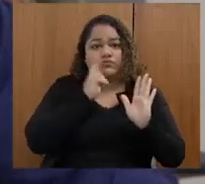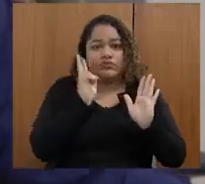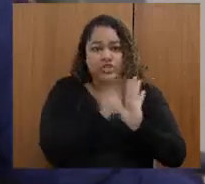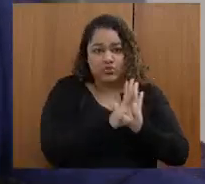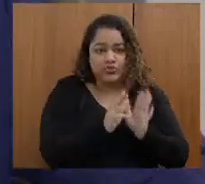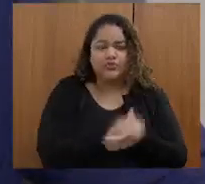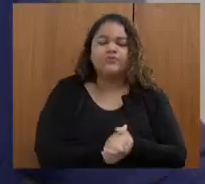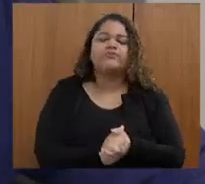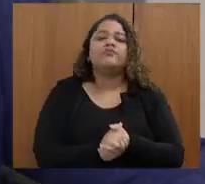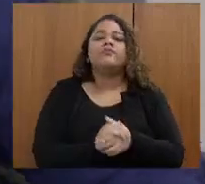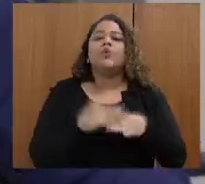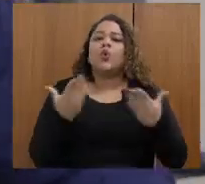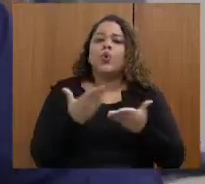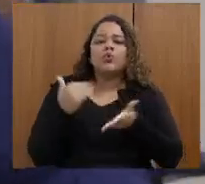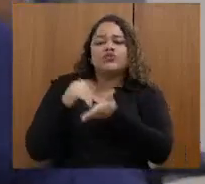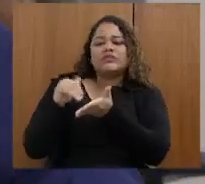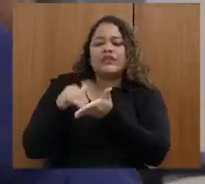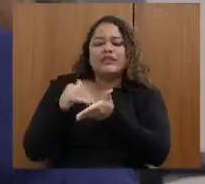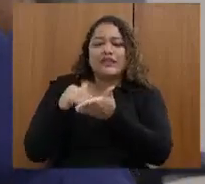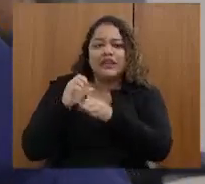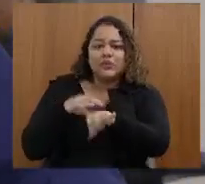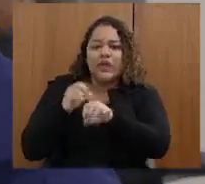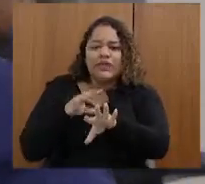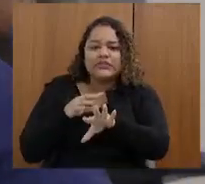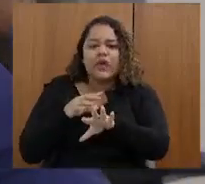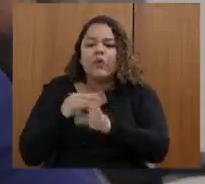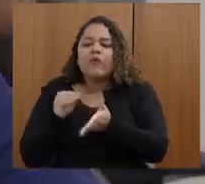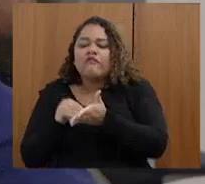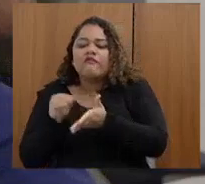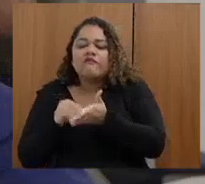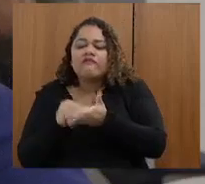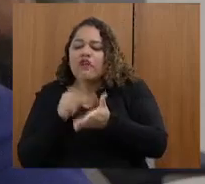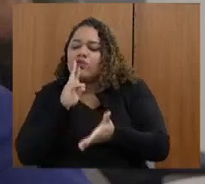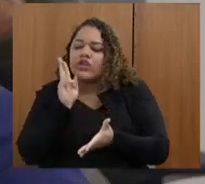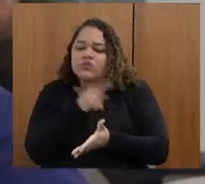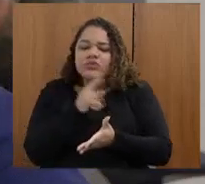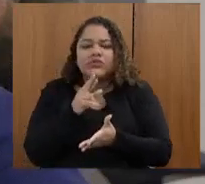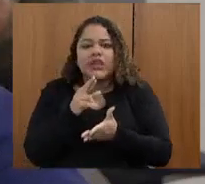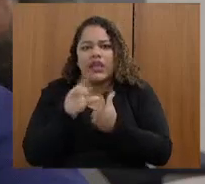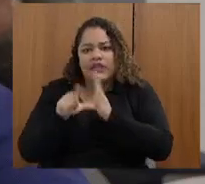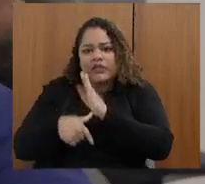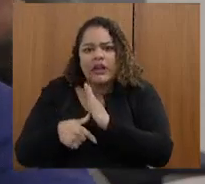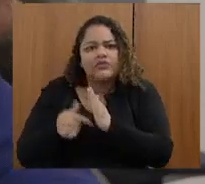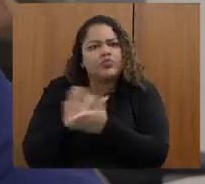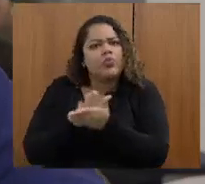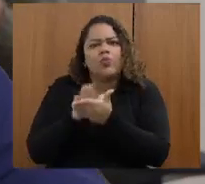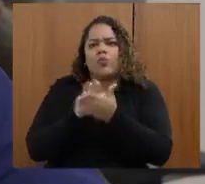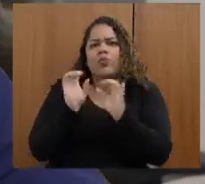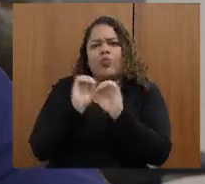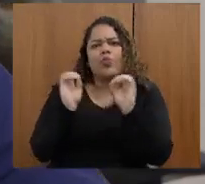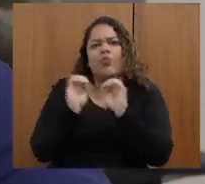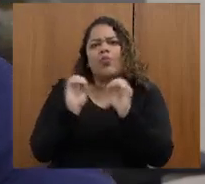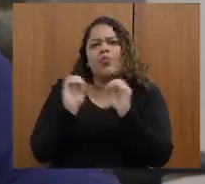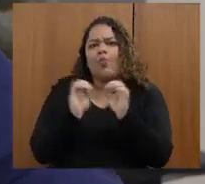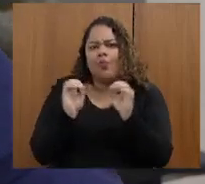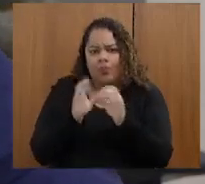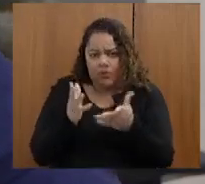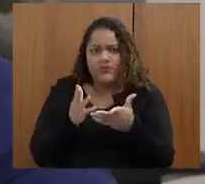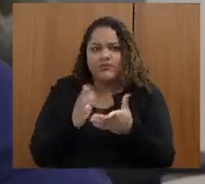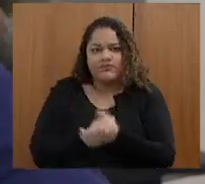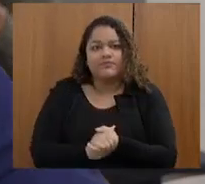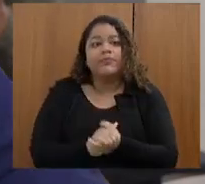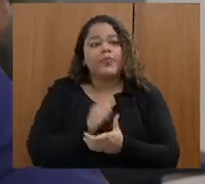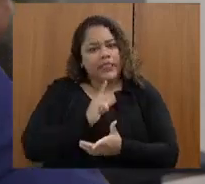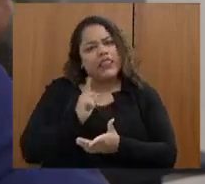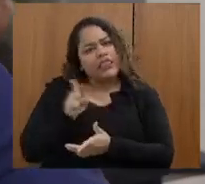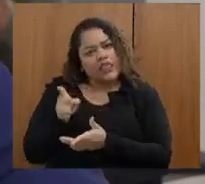requerimento que foi enviado com ausência de resposta que esteja em atraso nós temos alguns lá para ser respondido mas que não estão